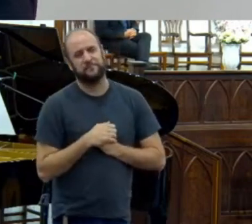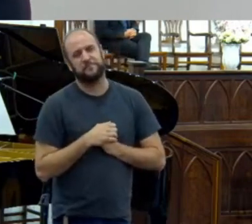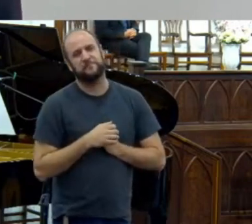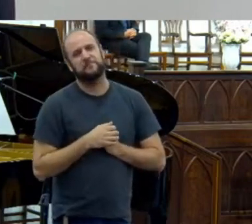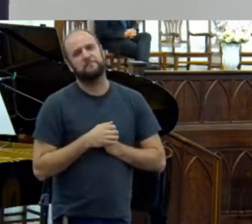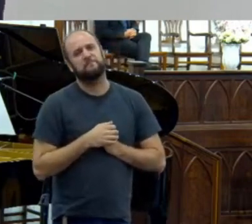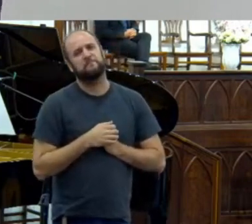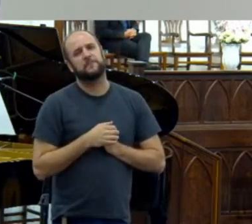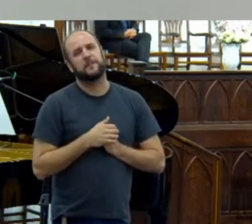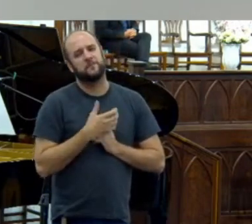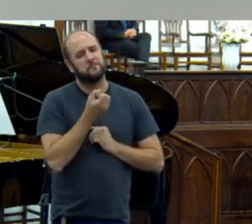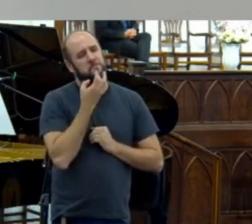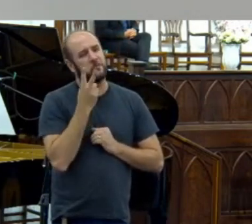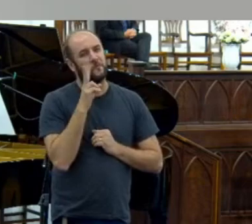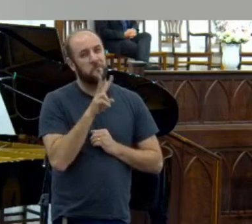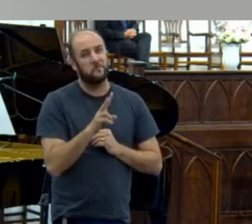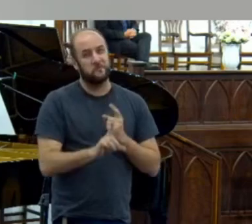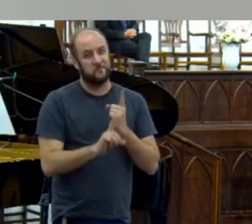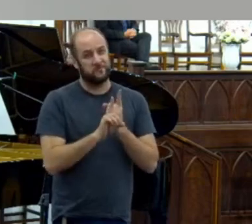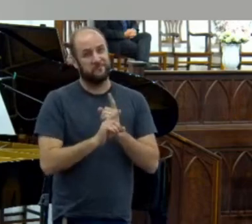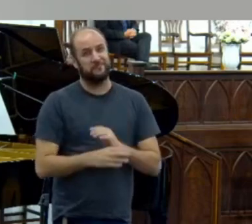E é muito bom vê-los outra vez.